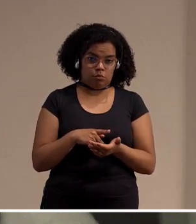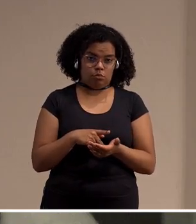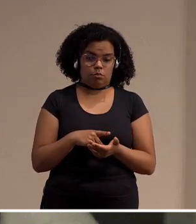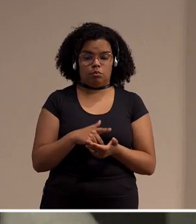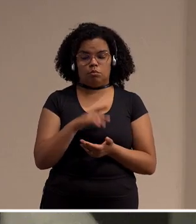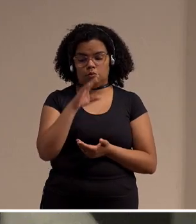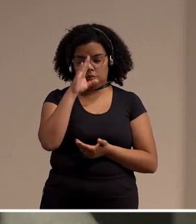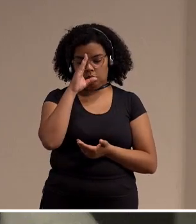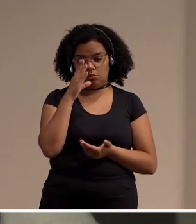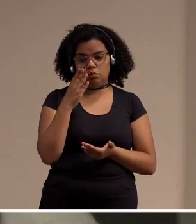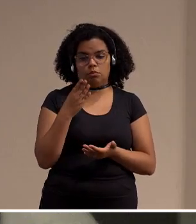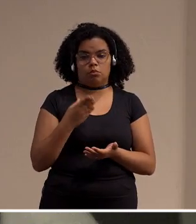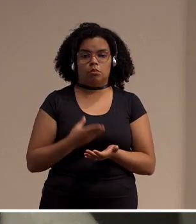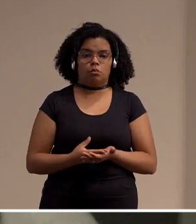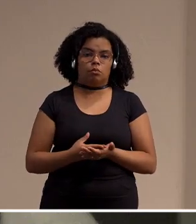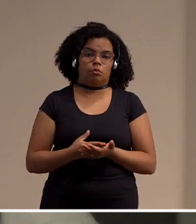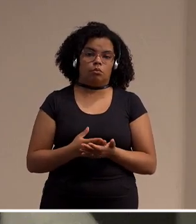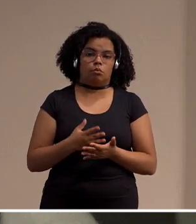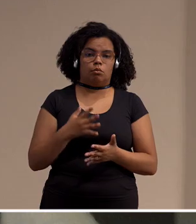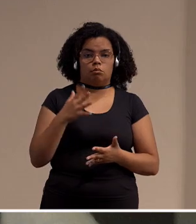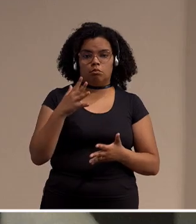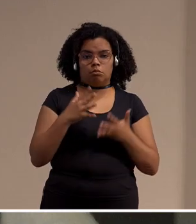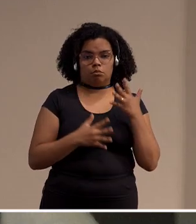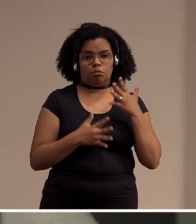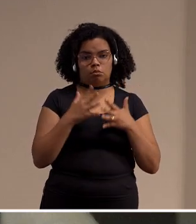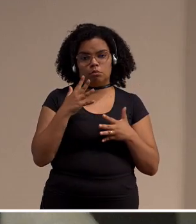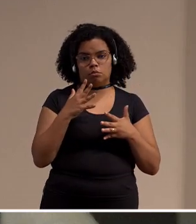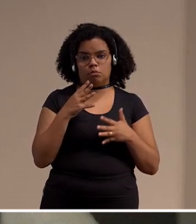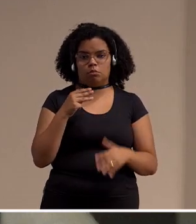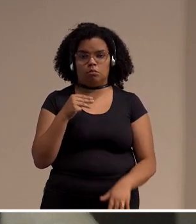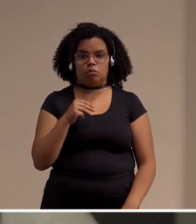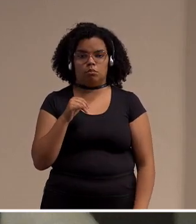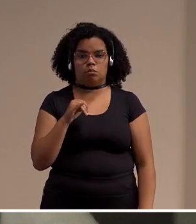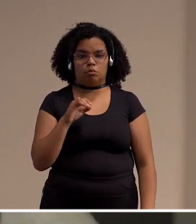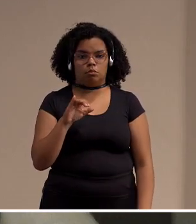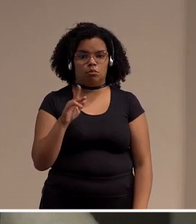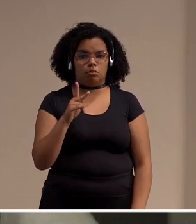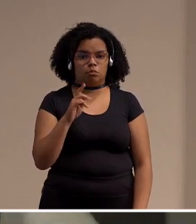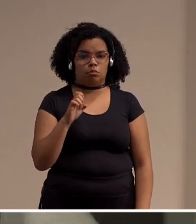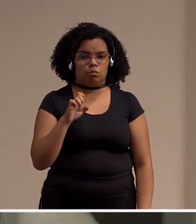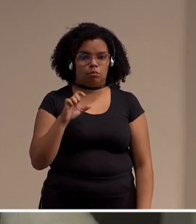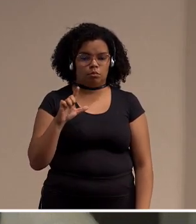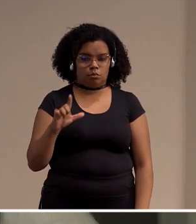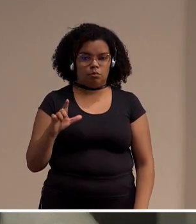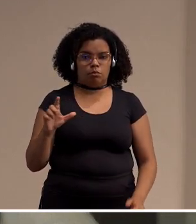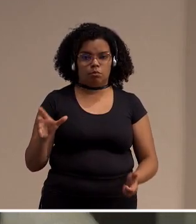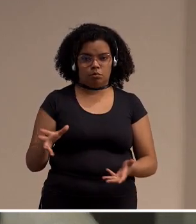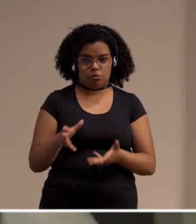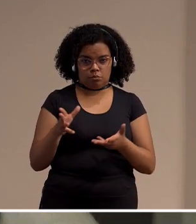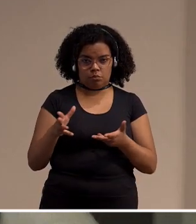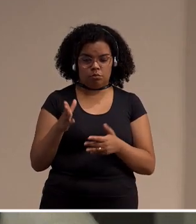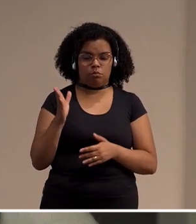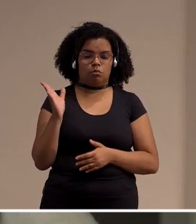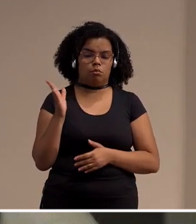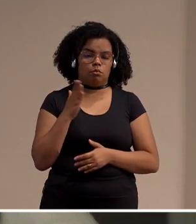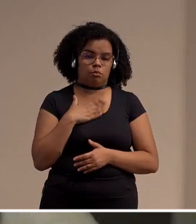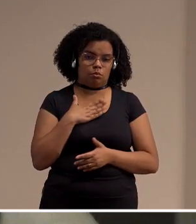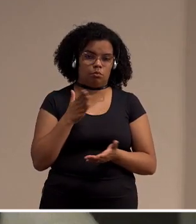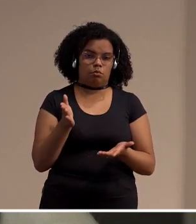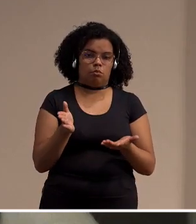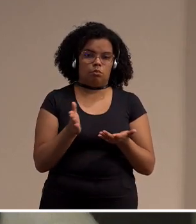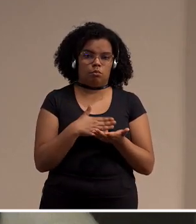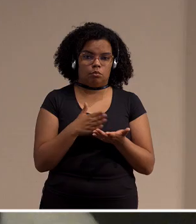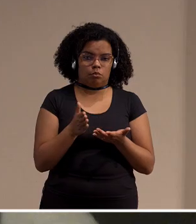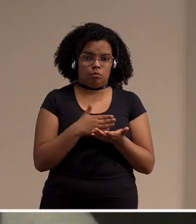tipo de distorção que o Michel promove, de alguma forma também promovo nos meus livros, é uma maneira, de